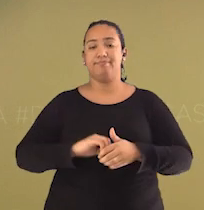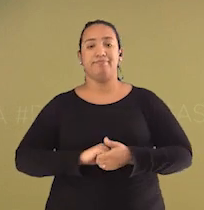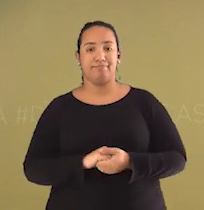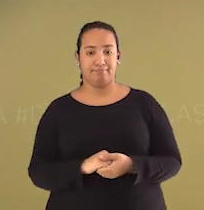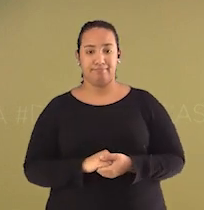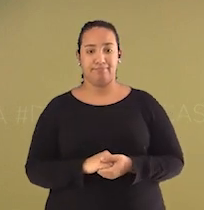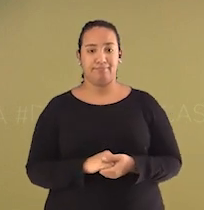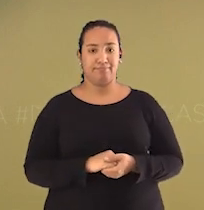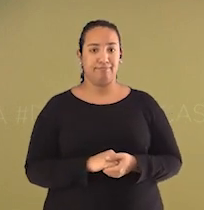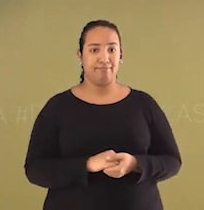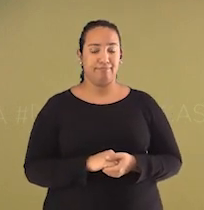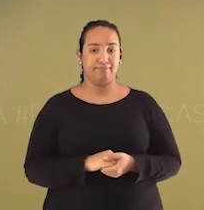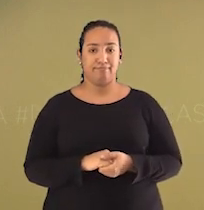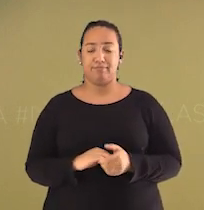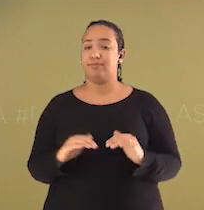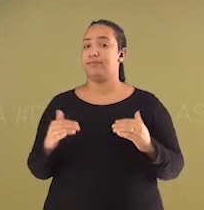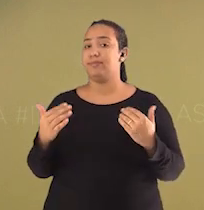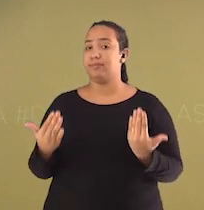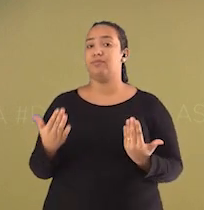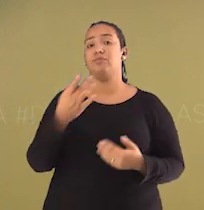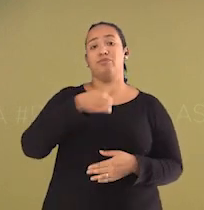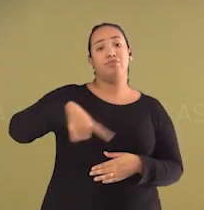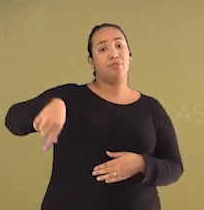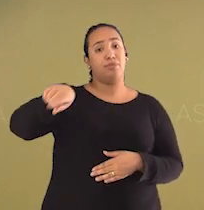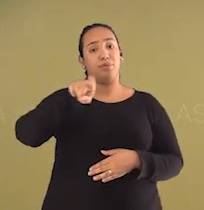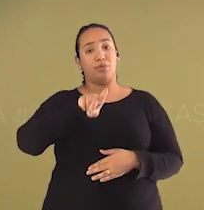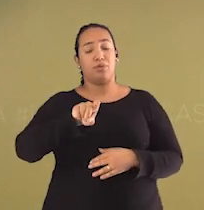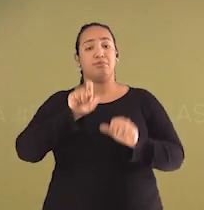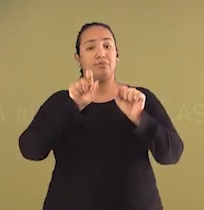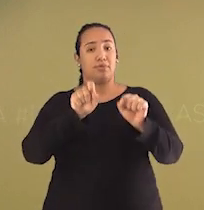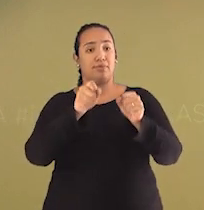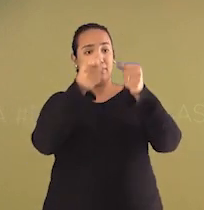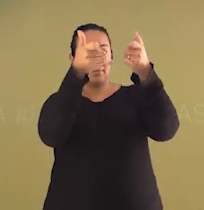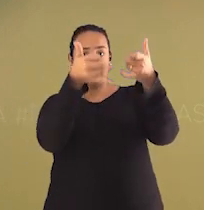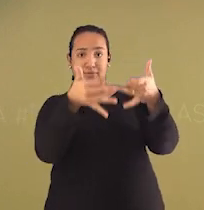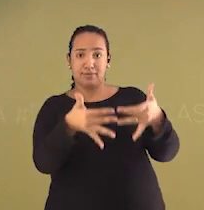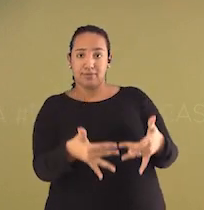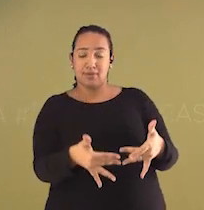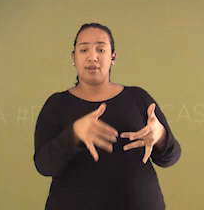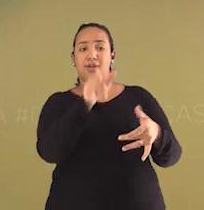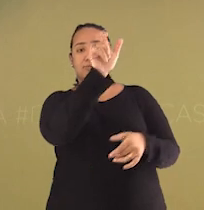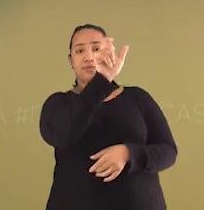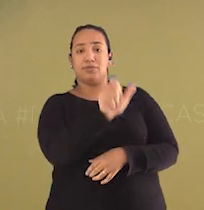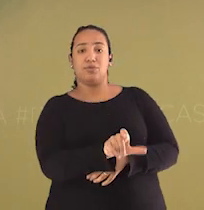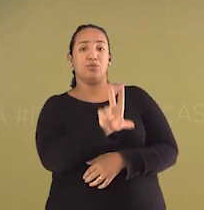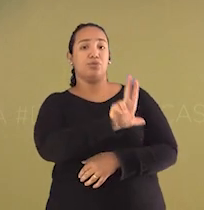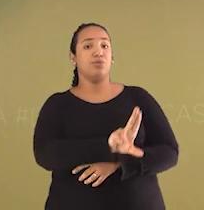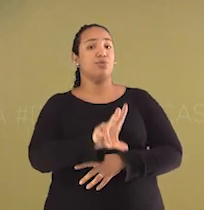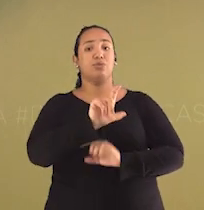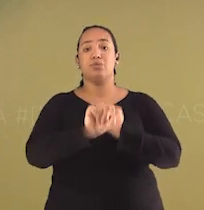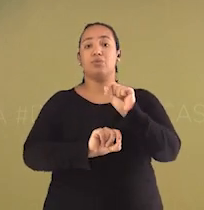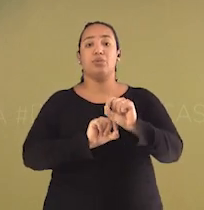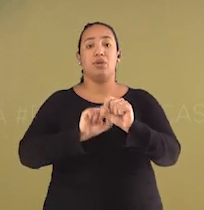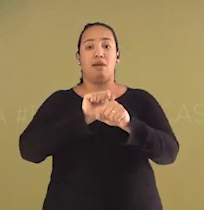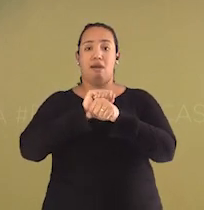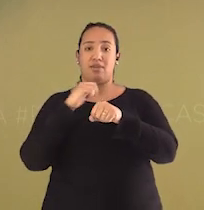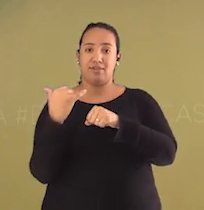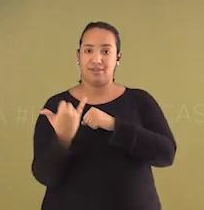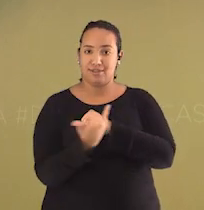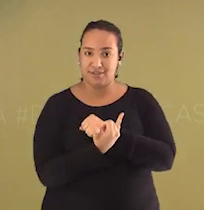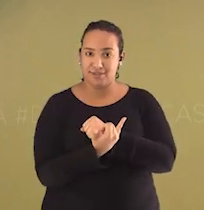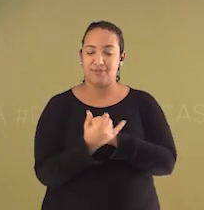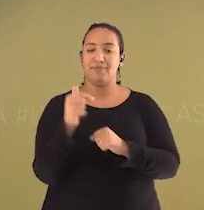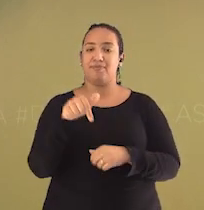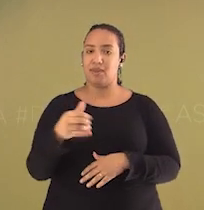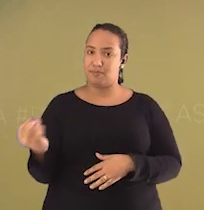Não tem como descrever nada nem ninguém sem falar deles, os adjetivos. Eles são fundamentais nessa